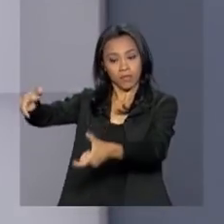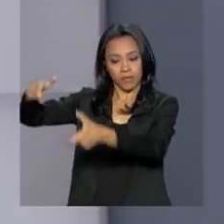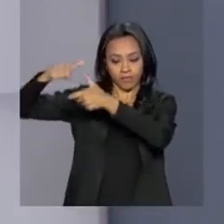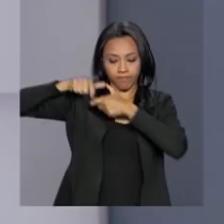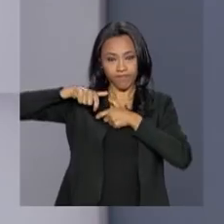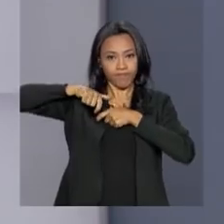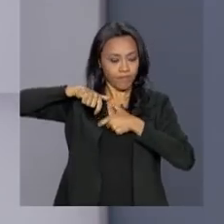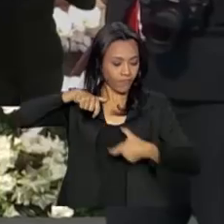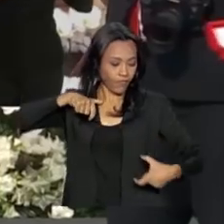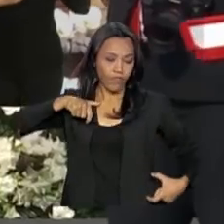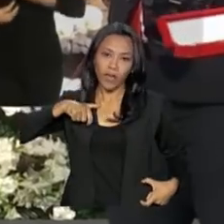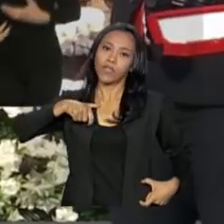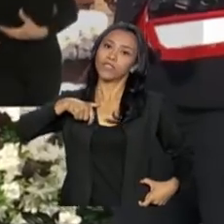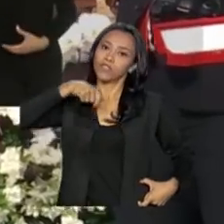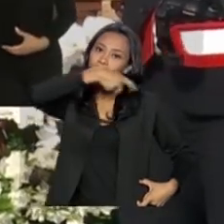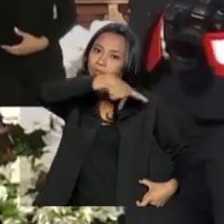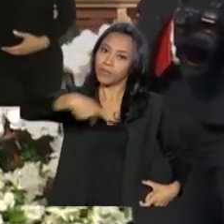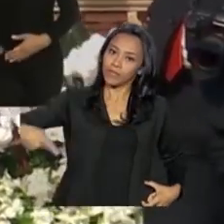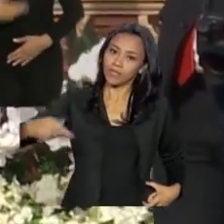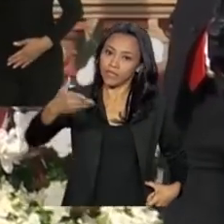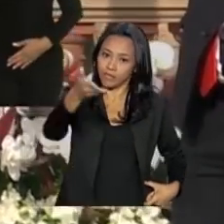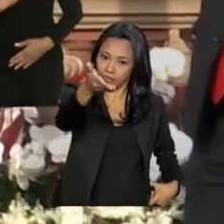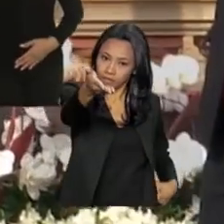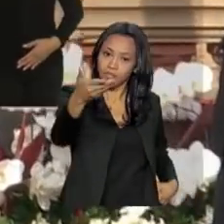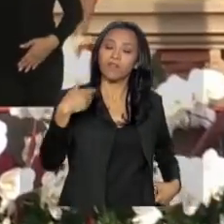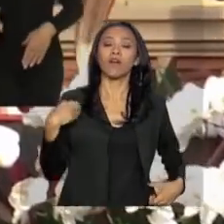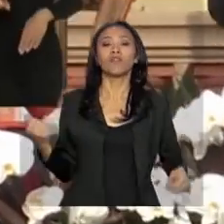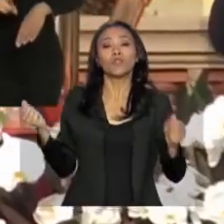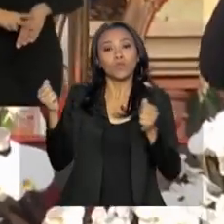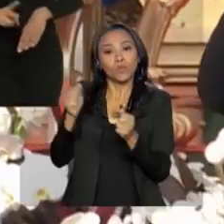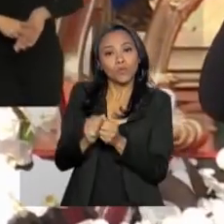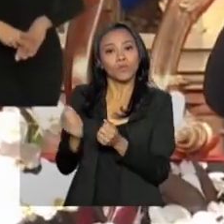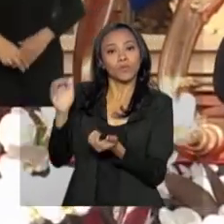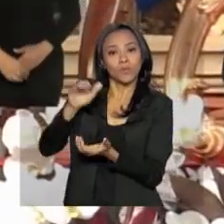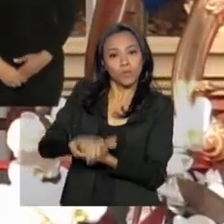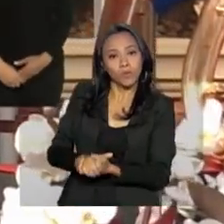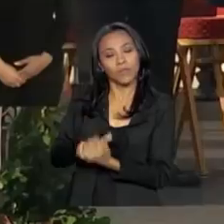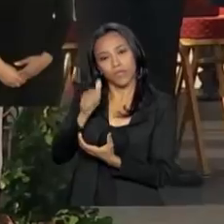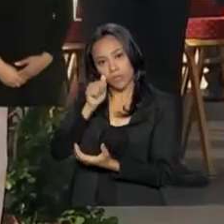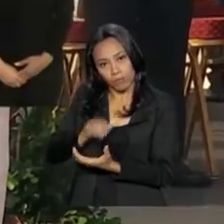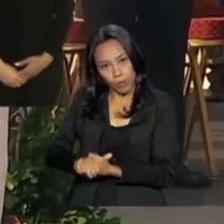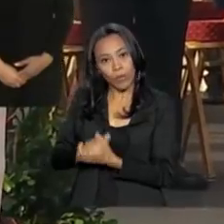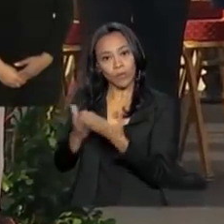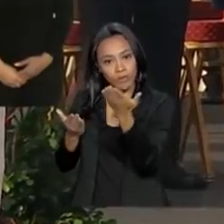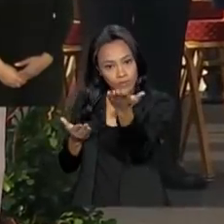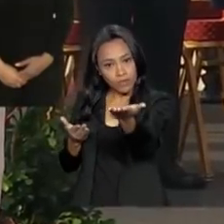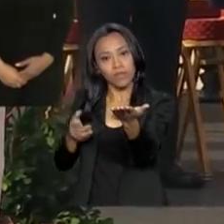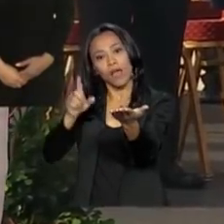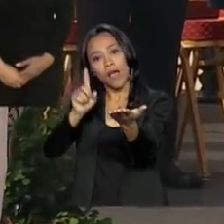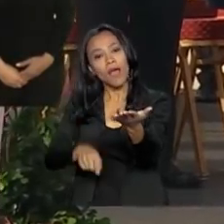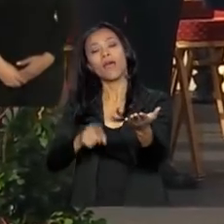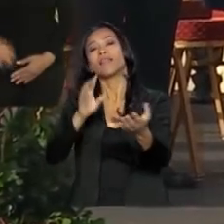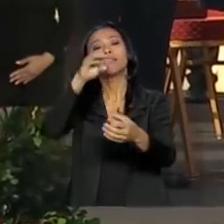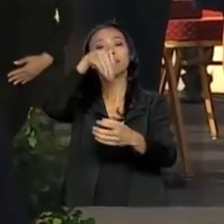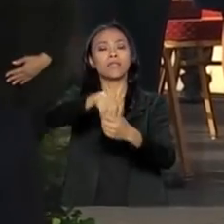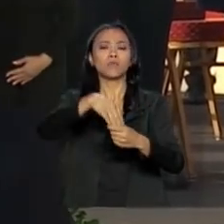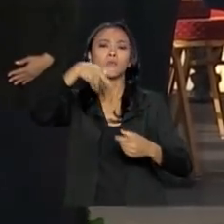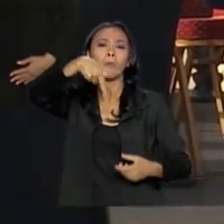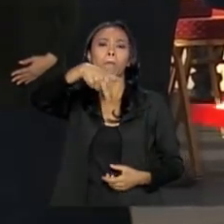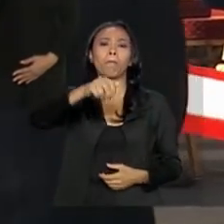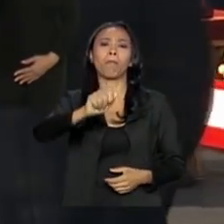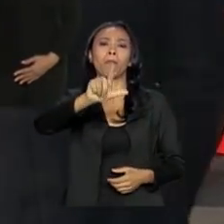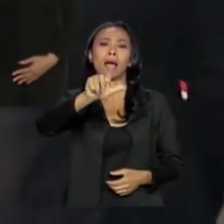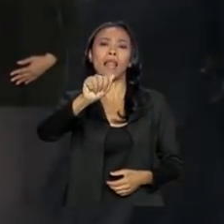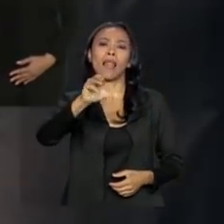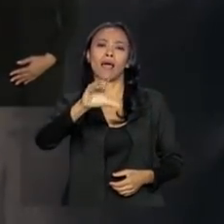presidencial ele estava acompanhado da esposa Silvana bo a solenidade foi no palácio deos Lopes o momento foi